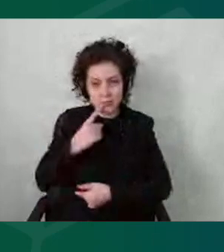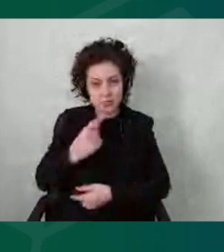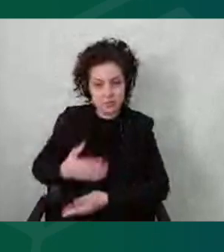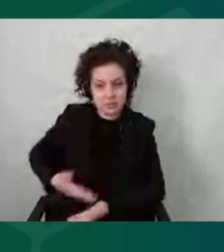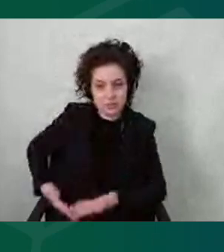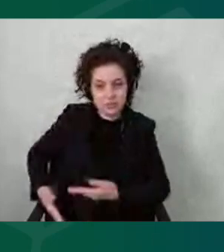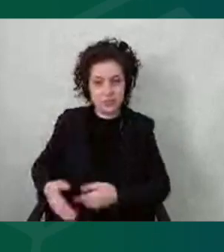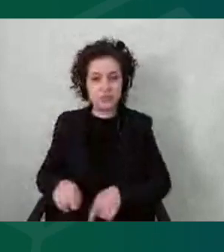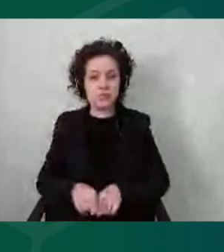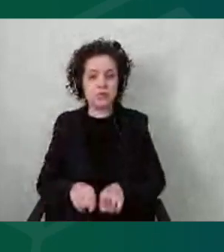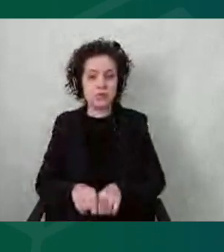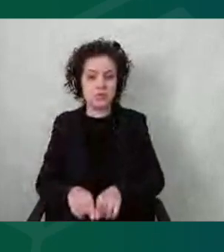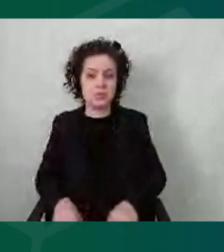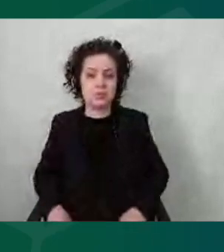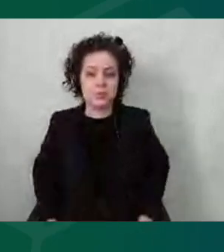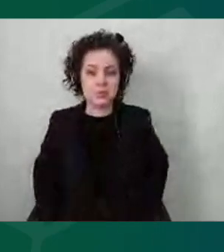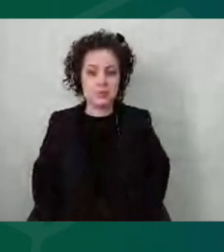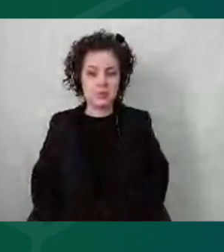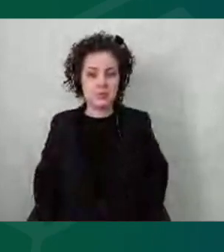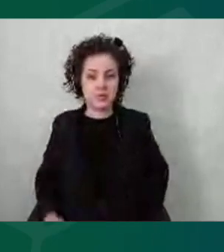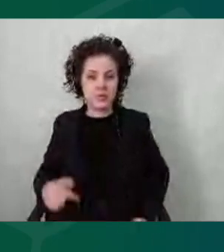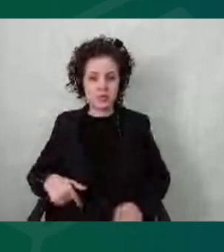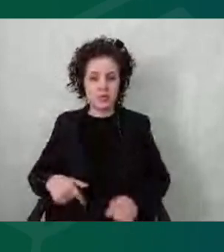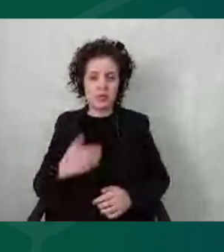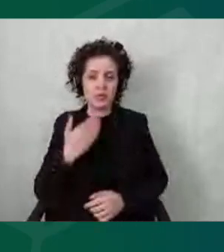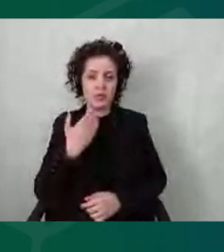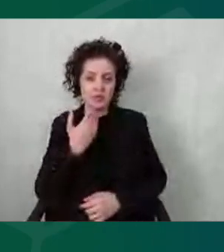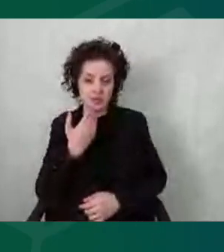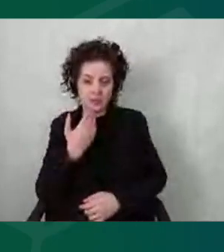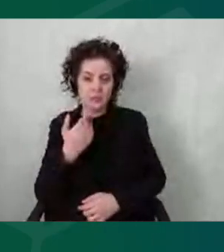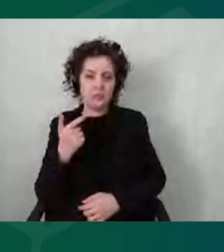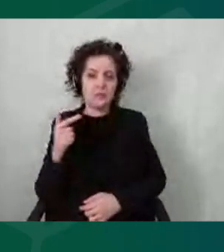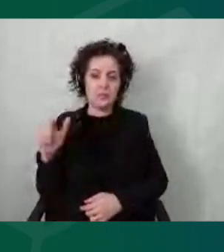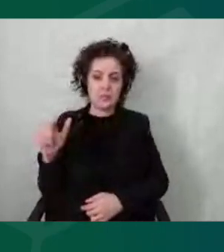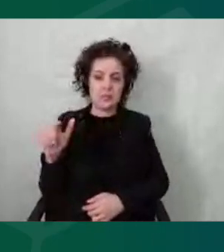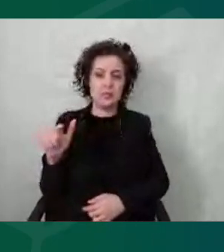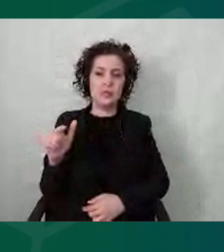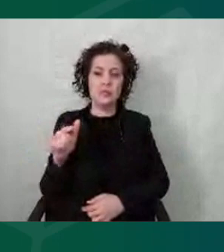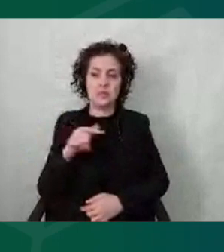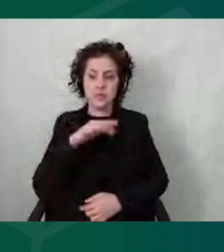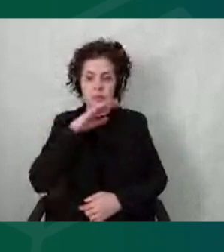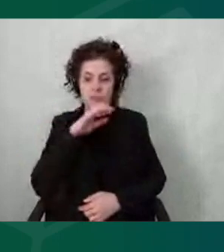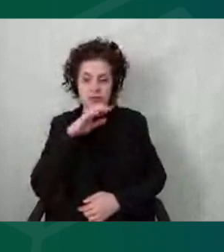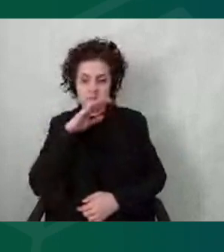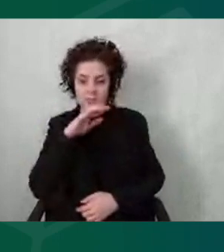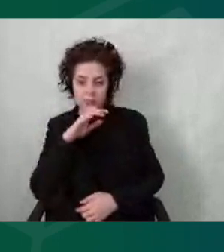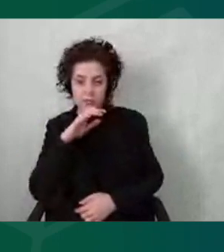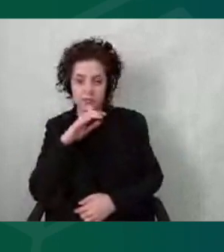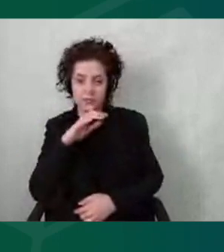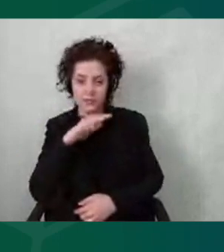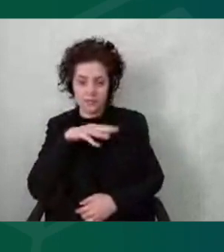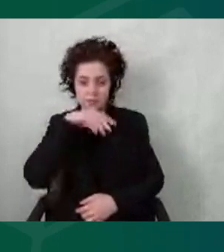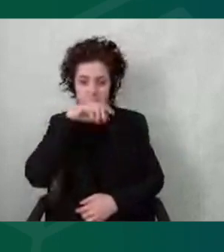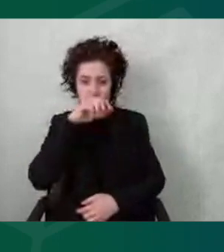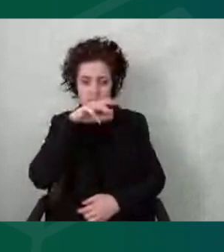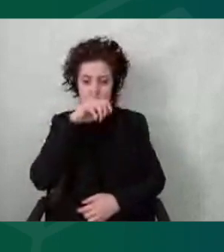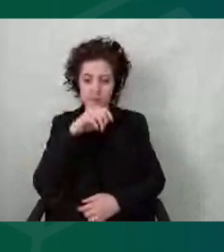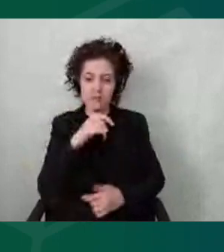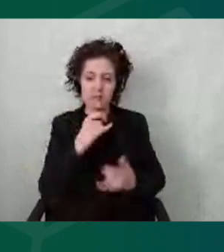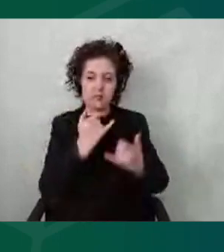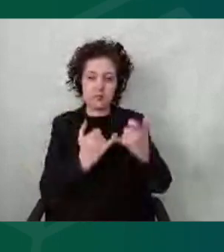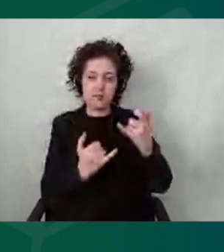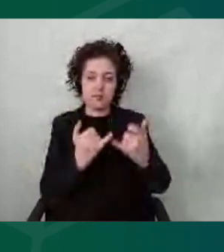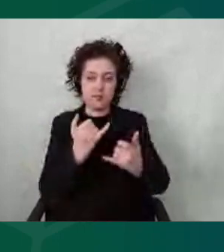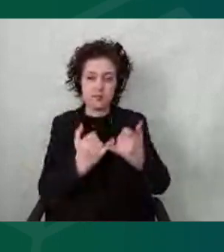por exemplo, aqui a disfunção respiratória, e levando a um quadro que lembra bastante esse que eu mostrei